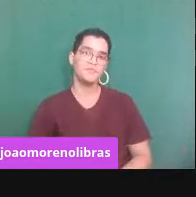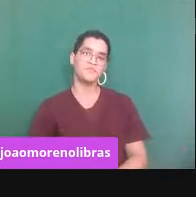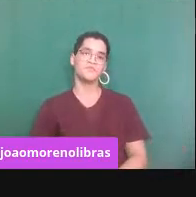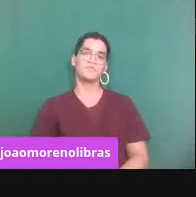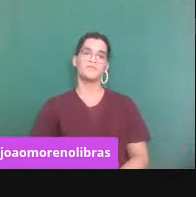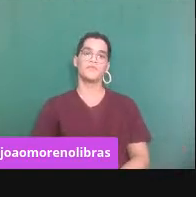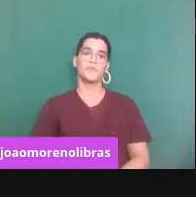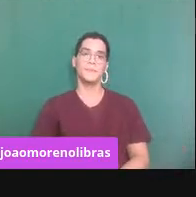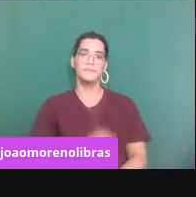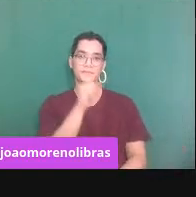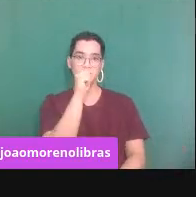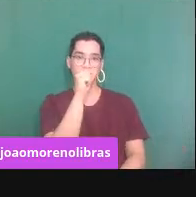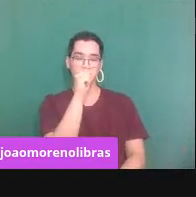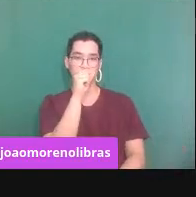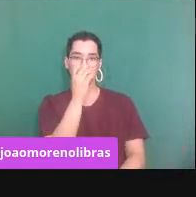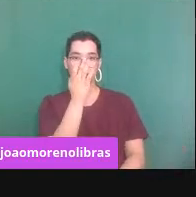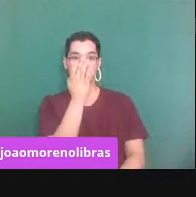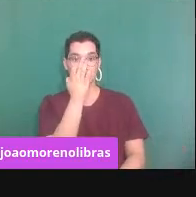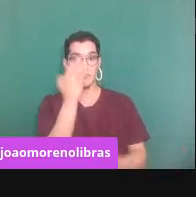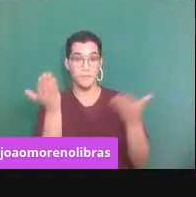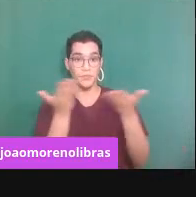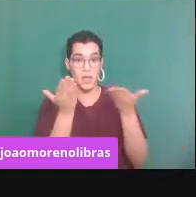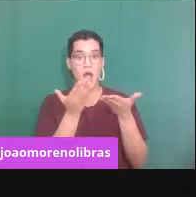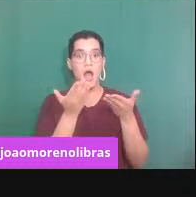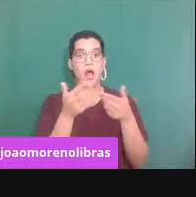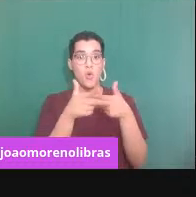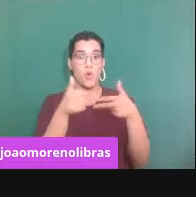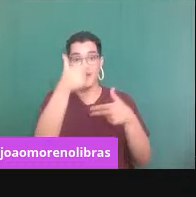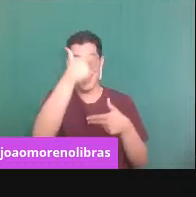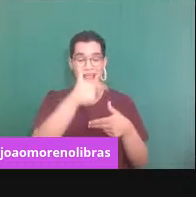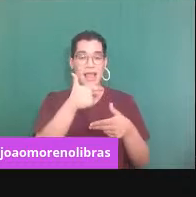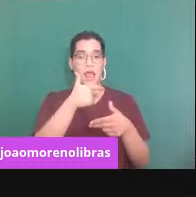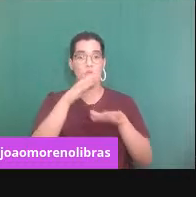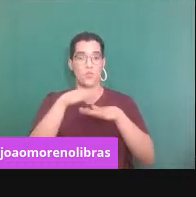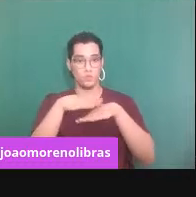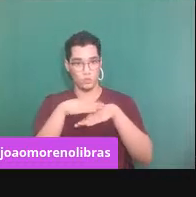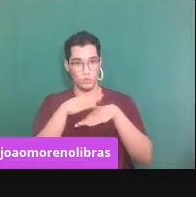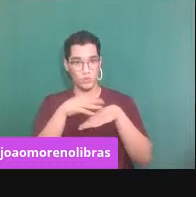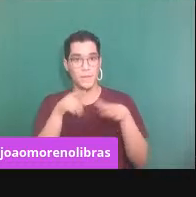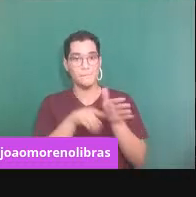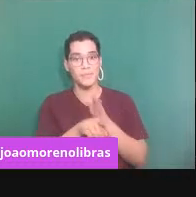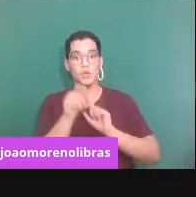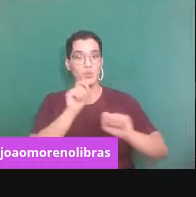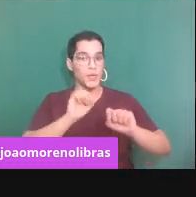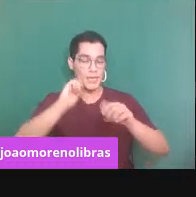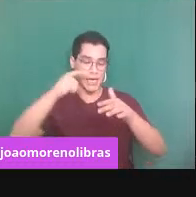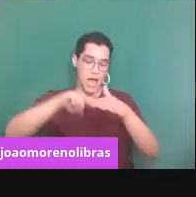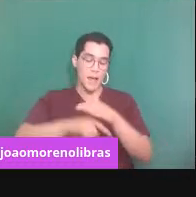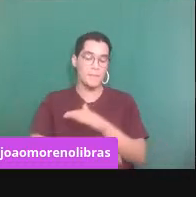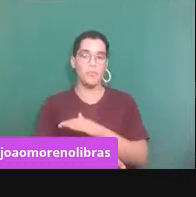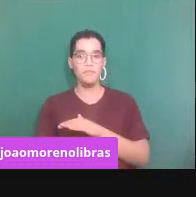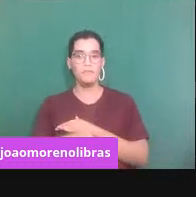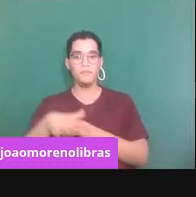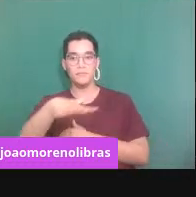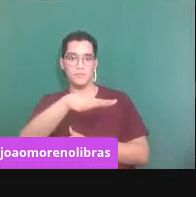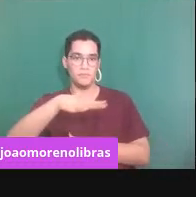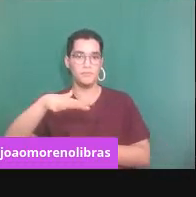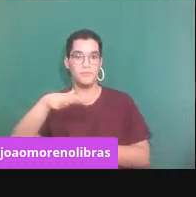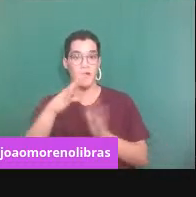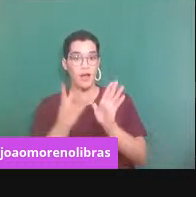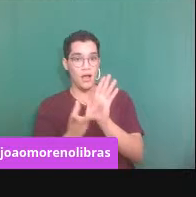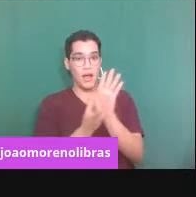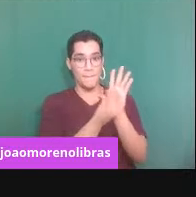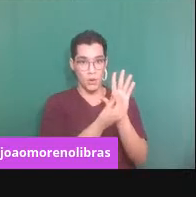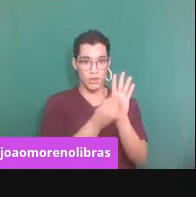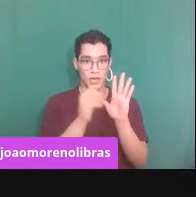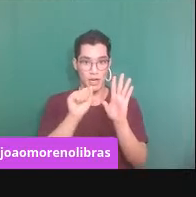para a parte que, a qual eu tenho me detido, né? Que é exatamente um aprofundamento na abordagem da